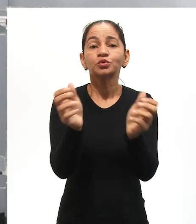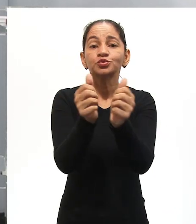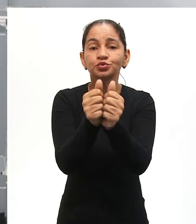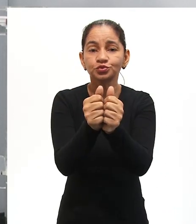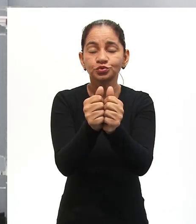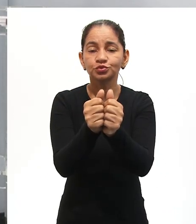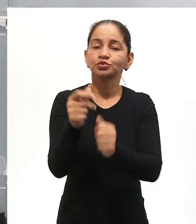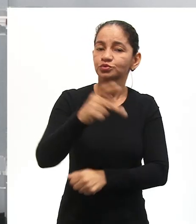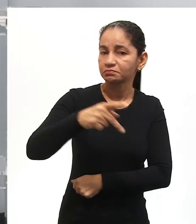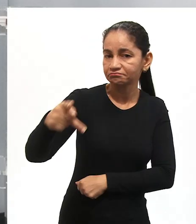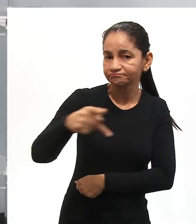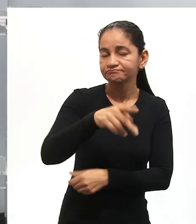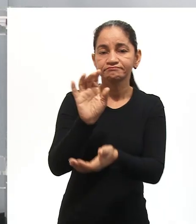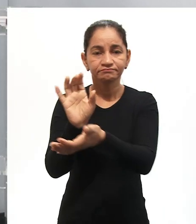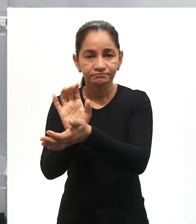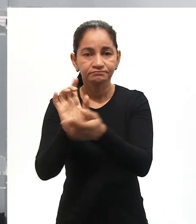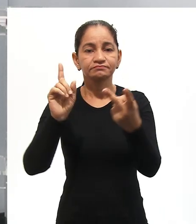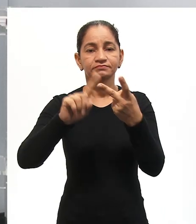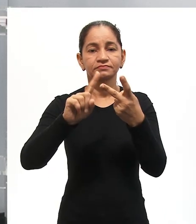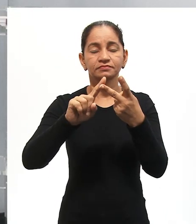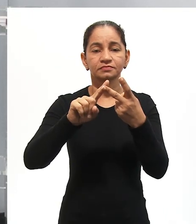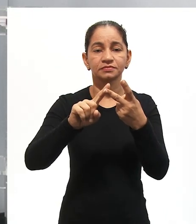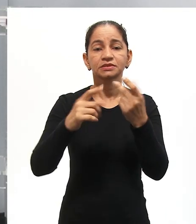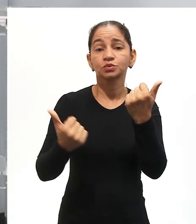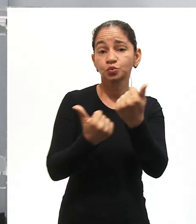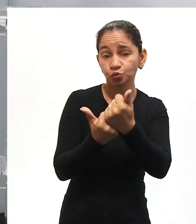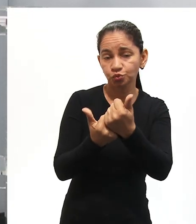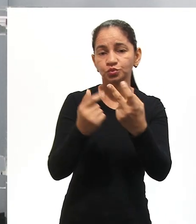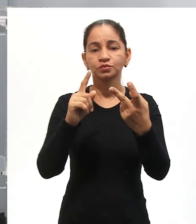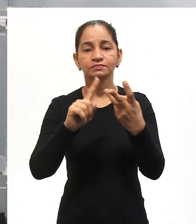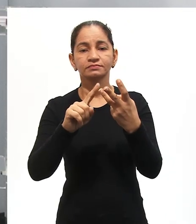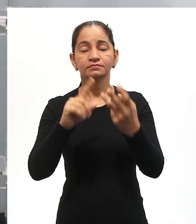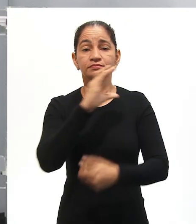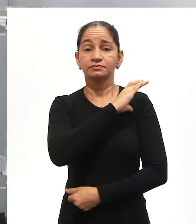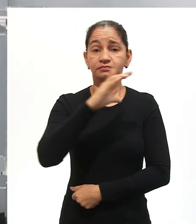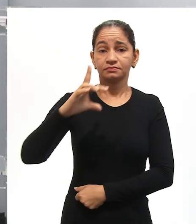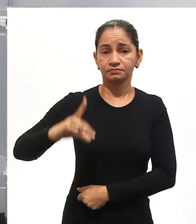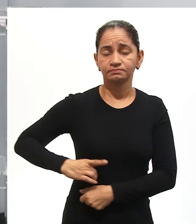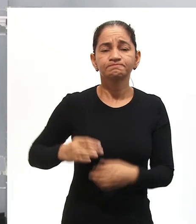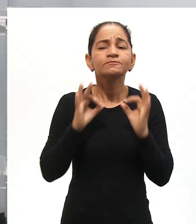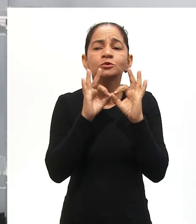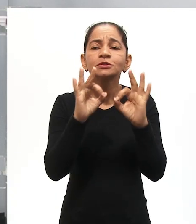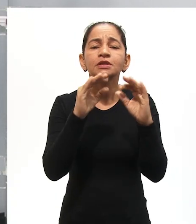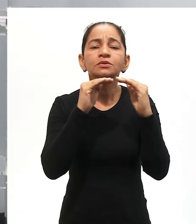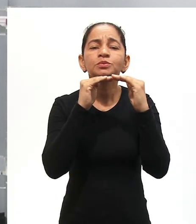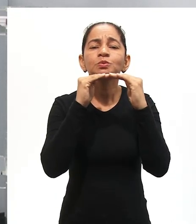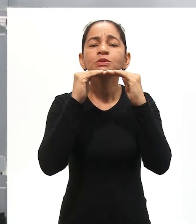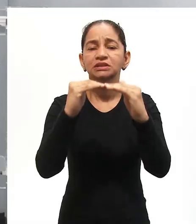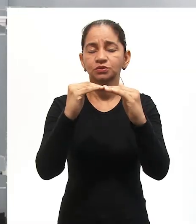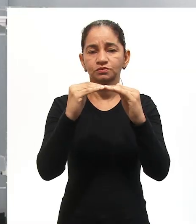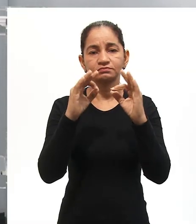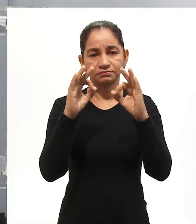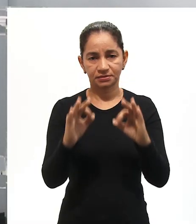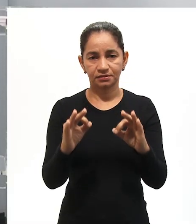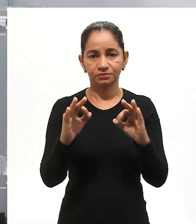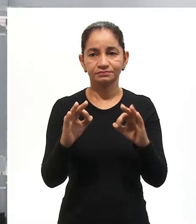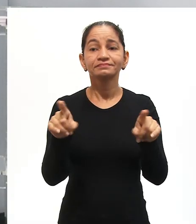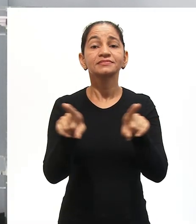seus professores, tutores, coordenadores, tudo funcionando muito azeitado, muito de forma azeitada, tá?